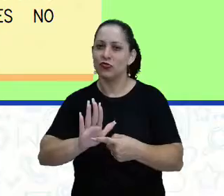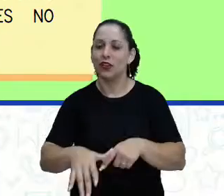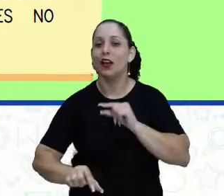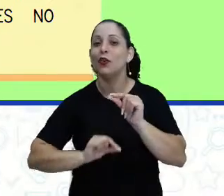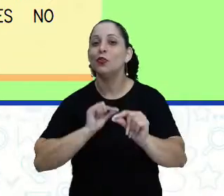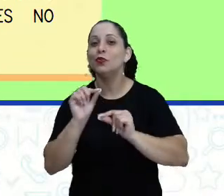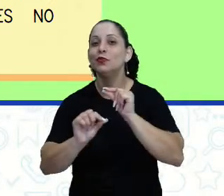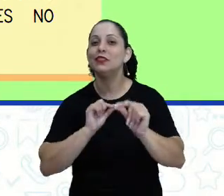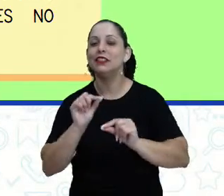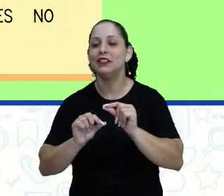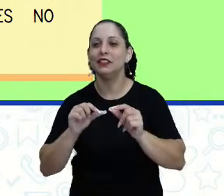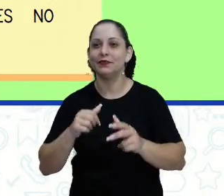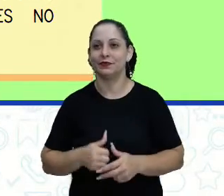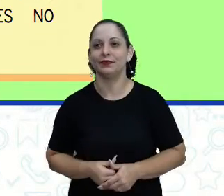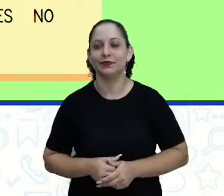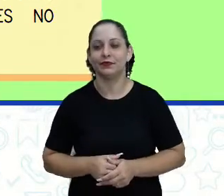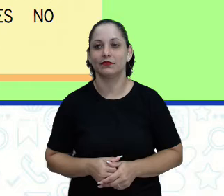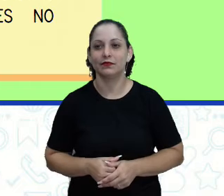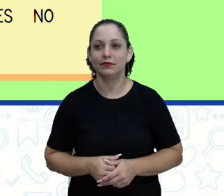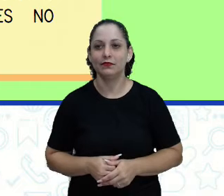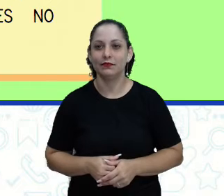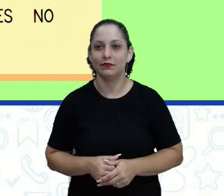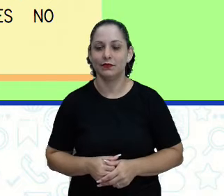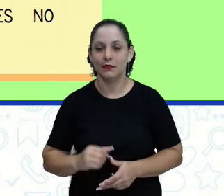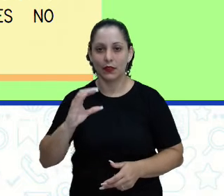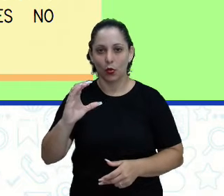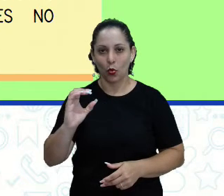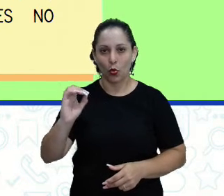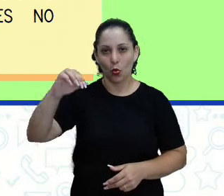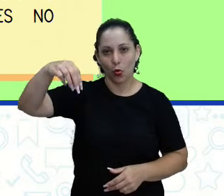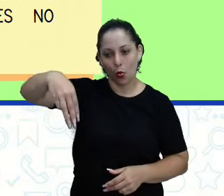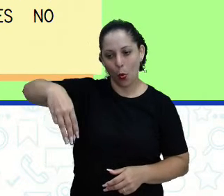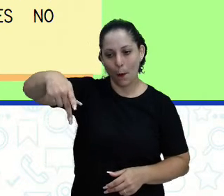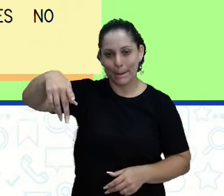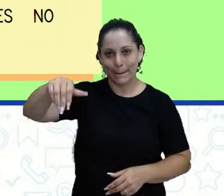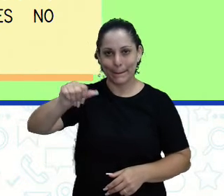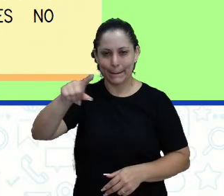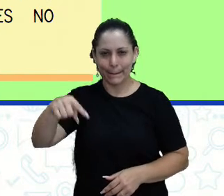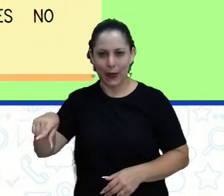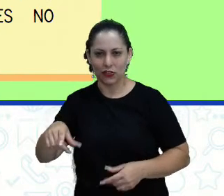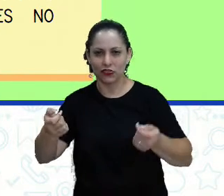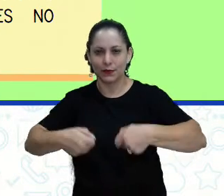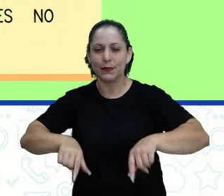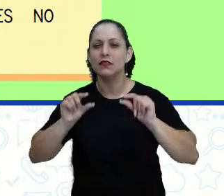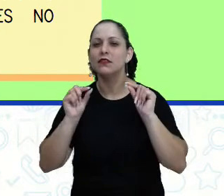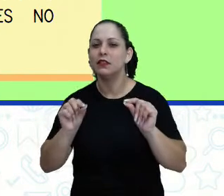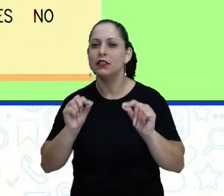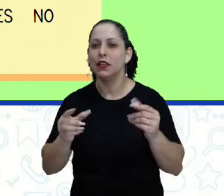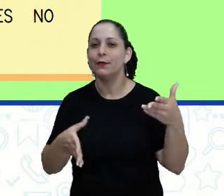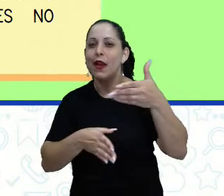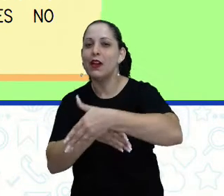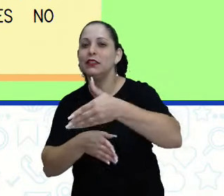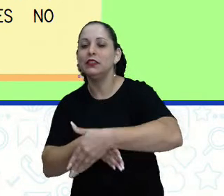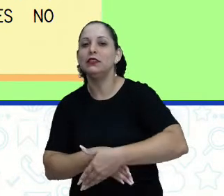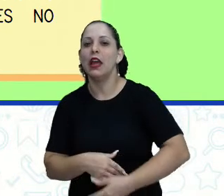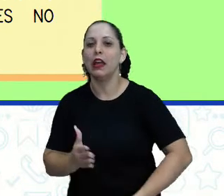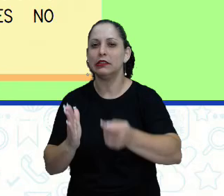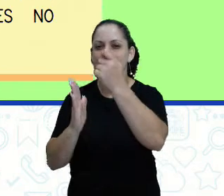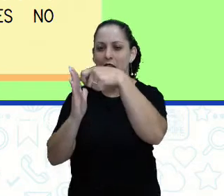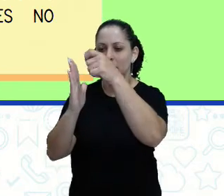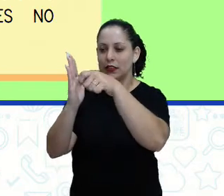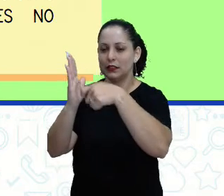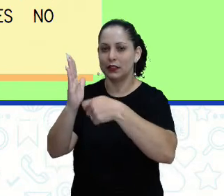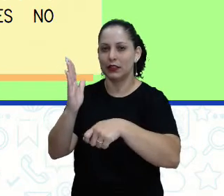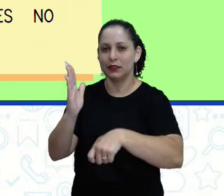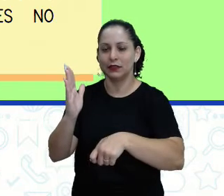tela aí, por favor. Ó, lá para o Compaz, o que é que vocês precisam, os requisitos para você se cadastrar. Então